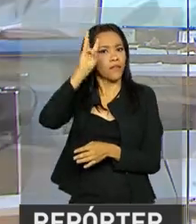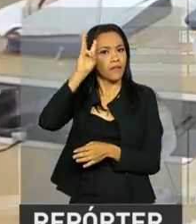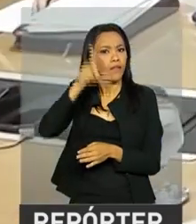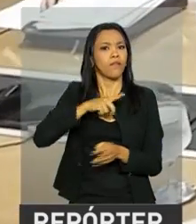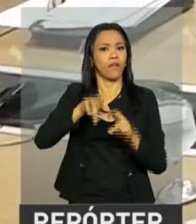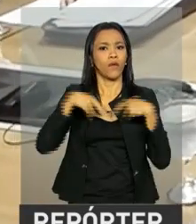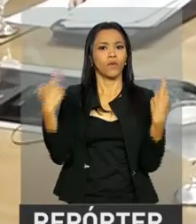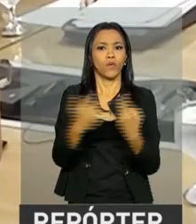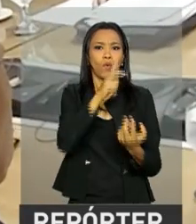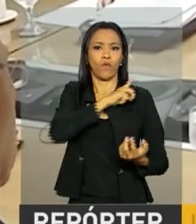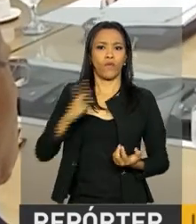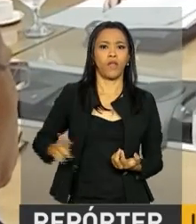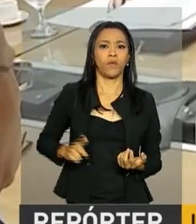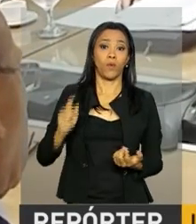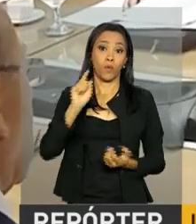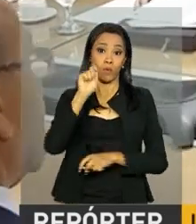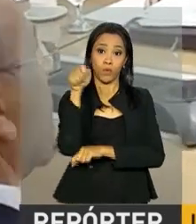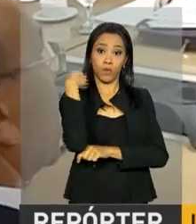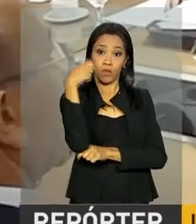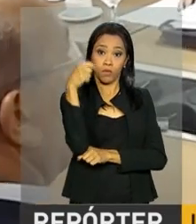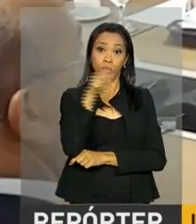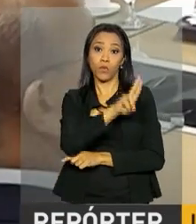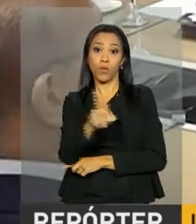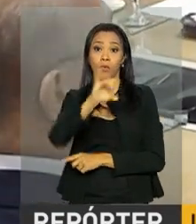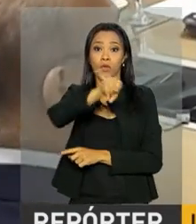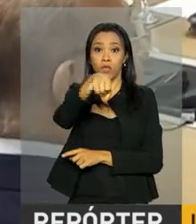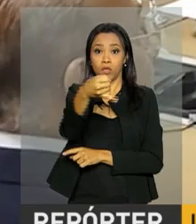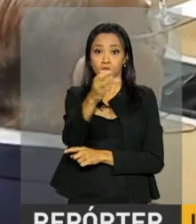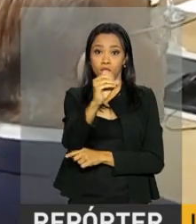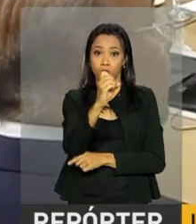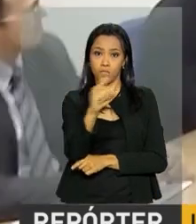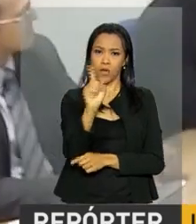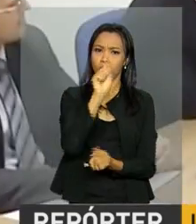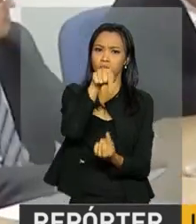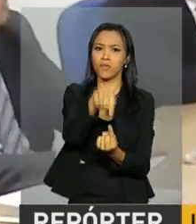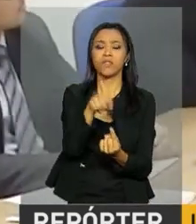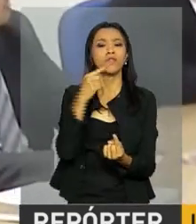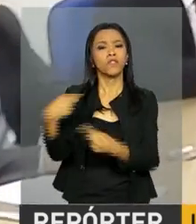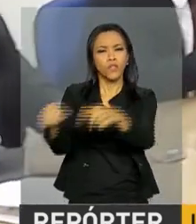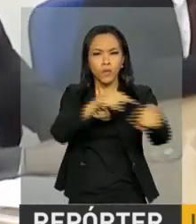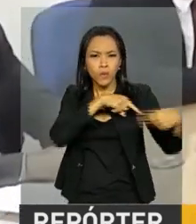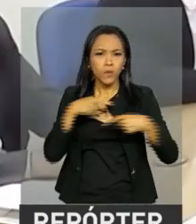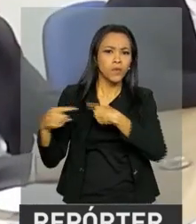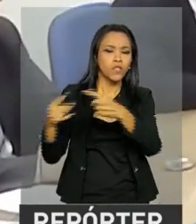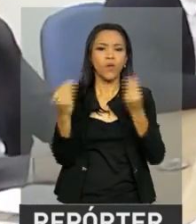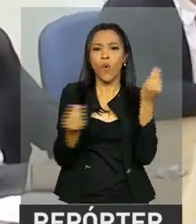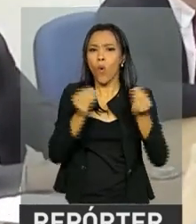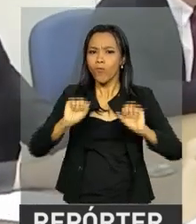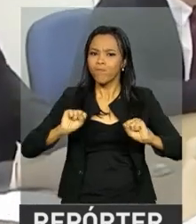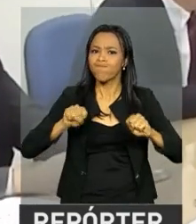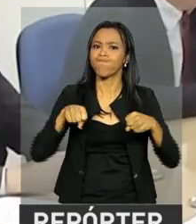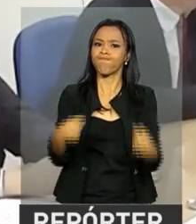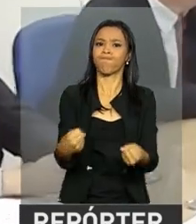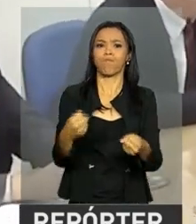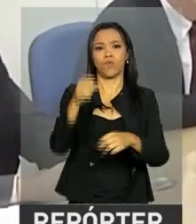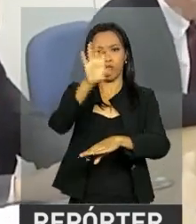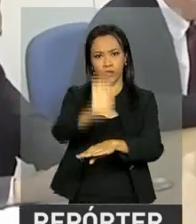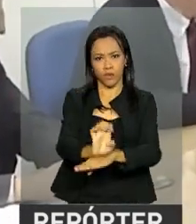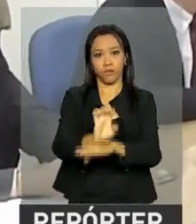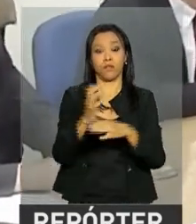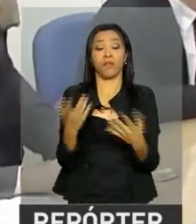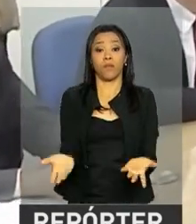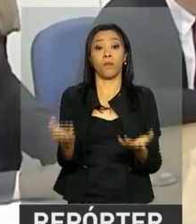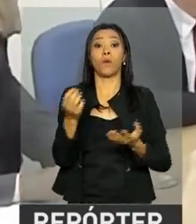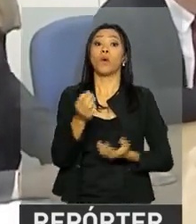Grande do Sul, José Ivo Sartori, para discutir o plano de recuperação fiscal do Estado. O ministro-chefe da Casa